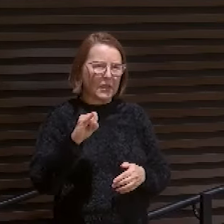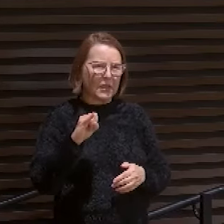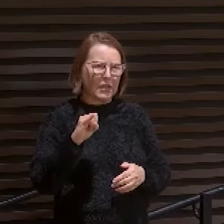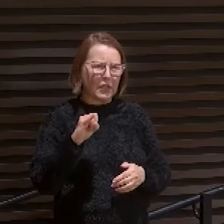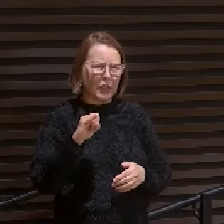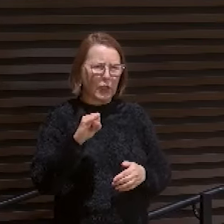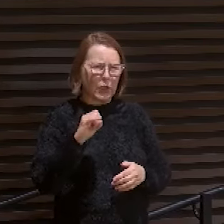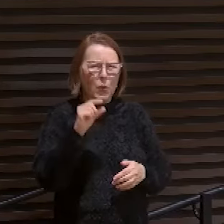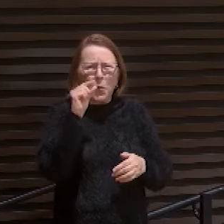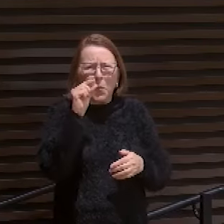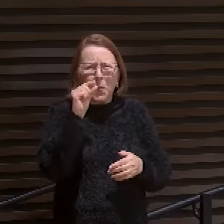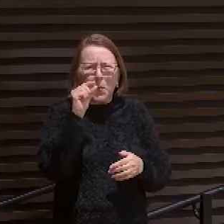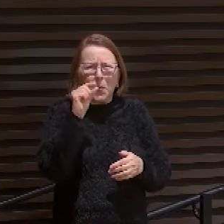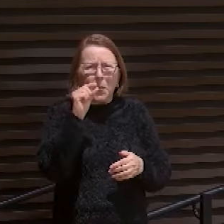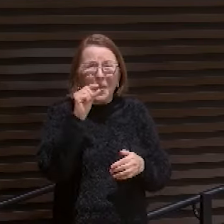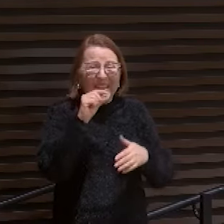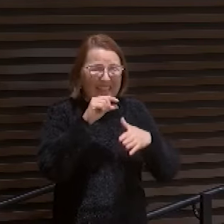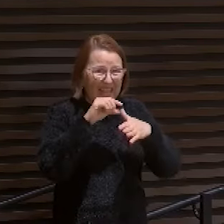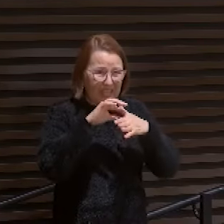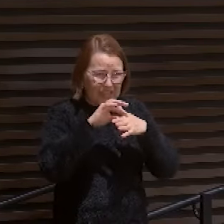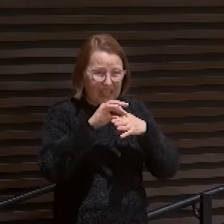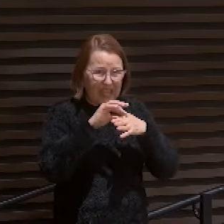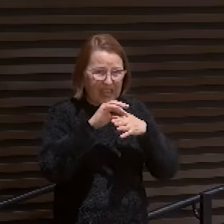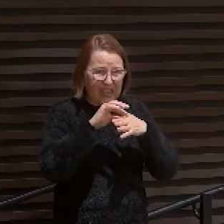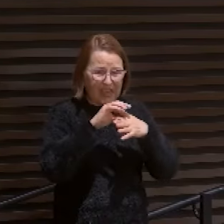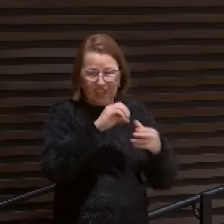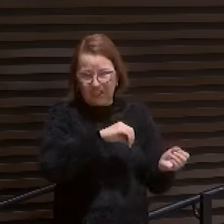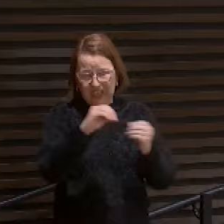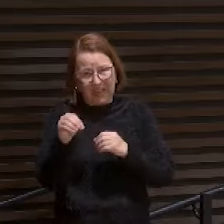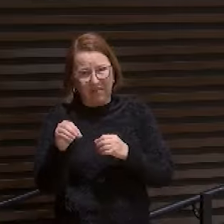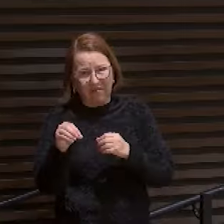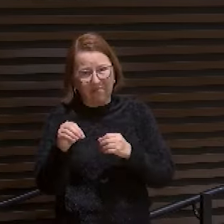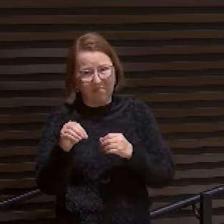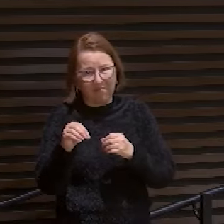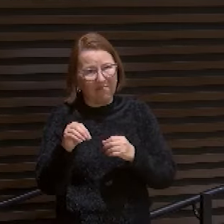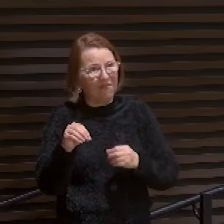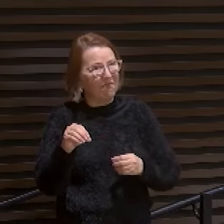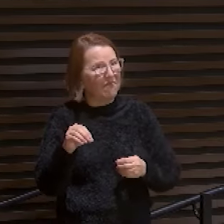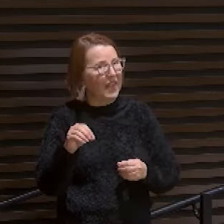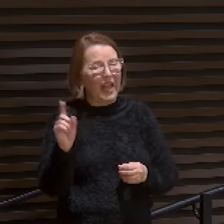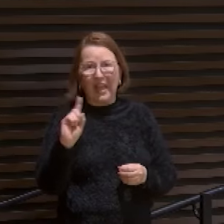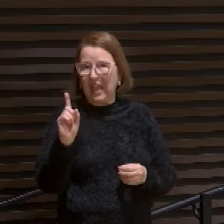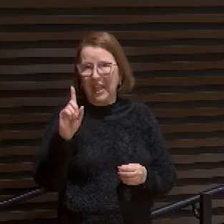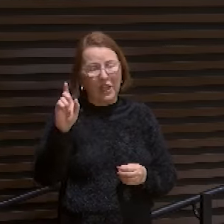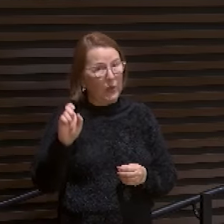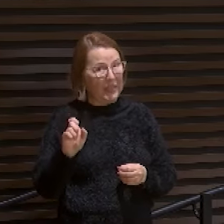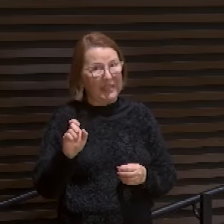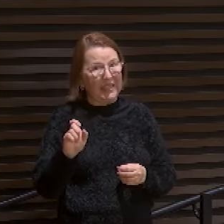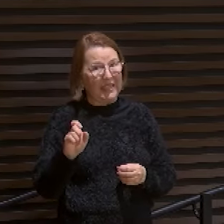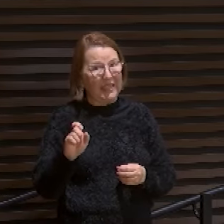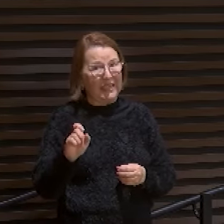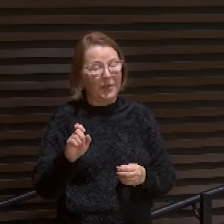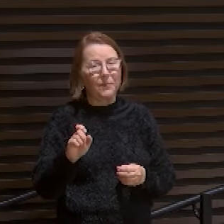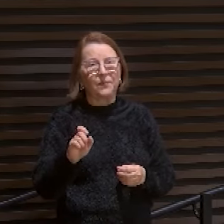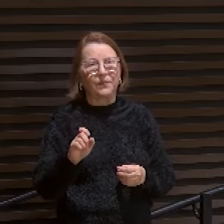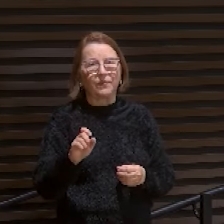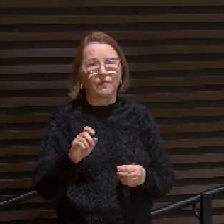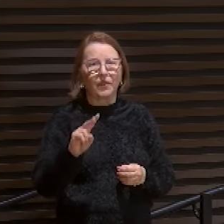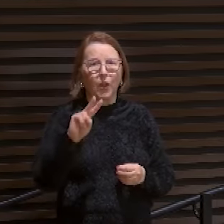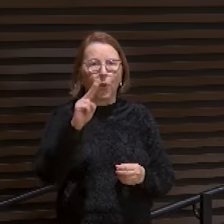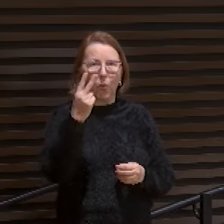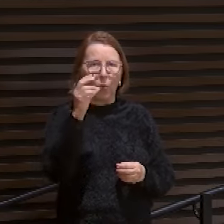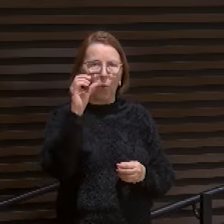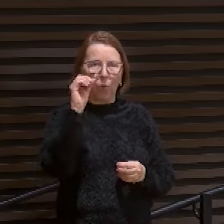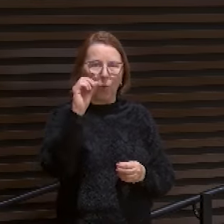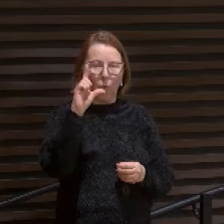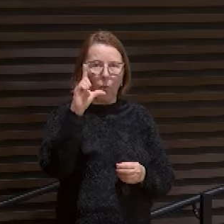da carne fosse retirada, não seria holocausto. Porque a palavra